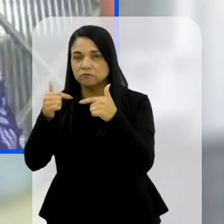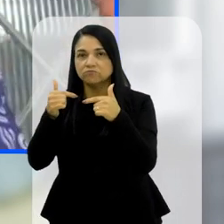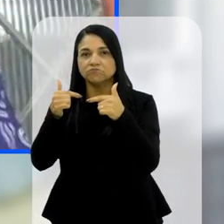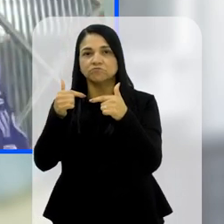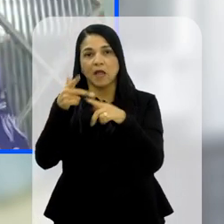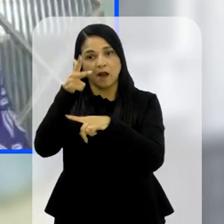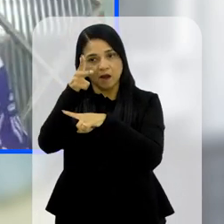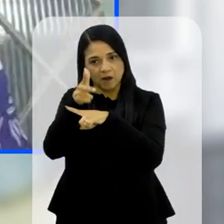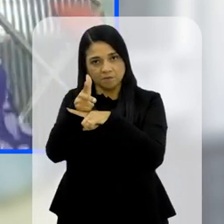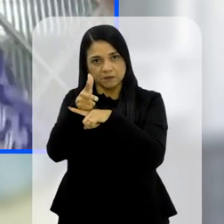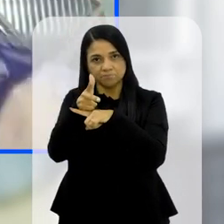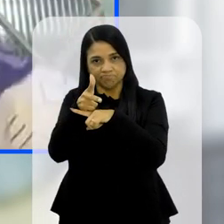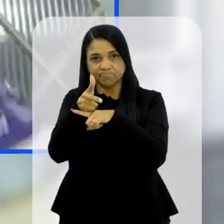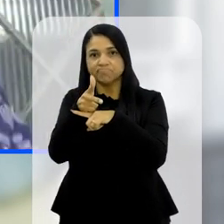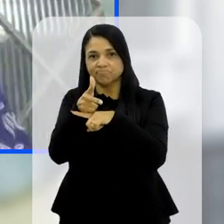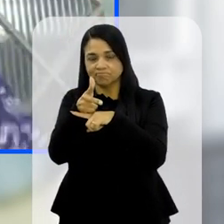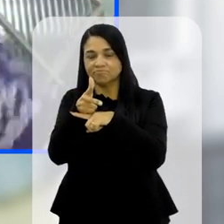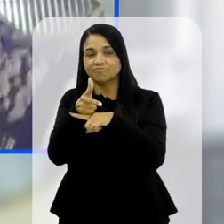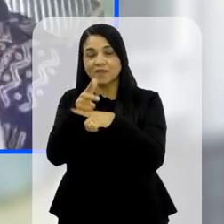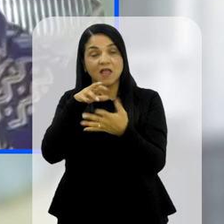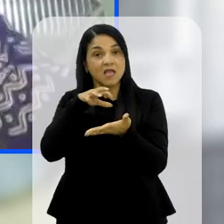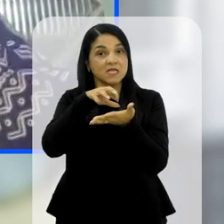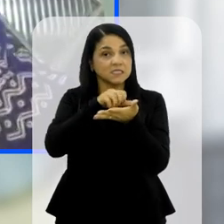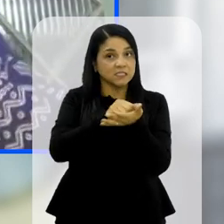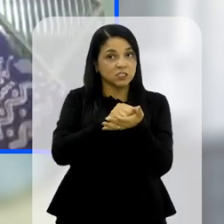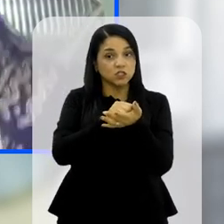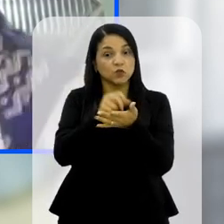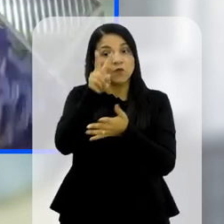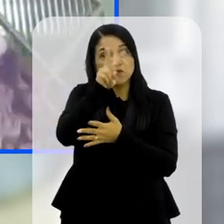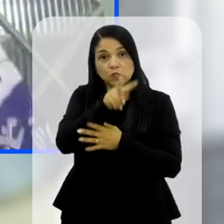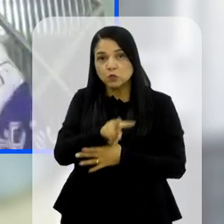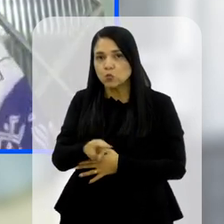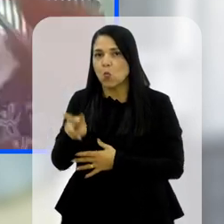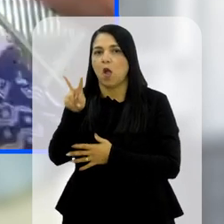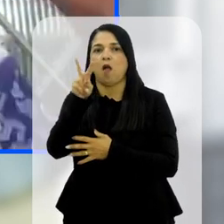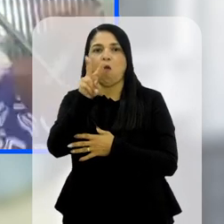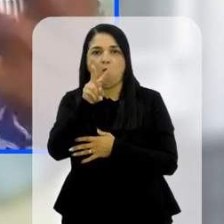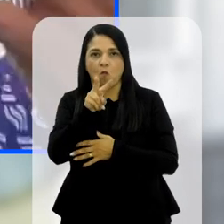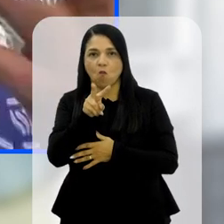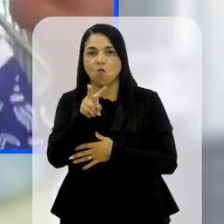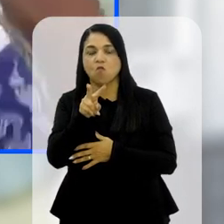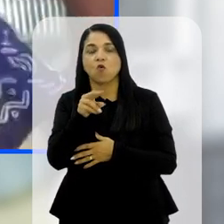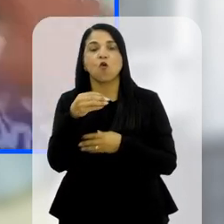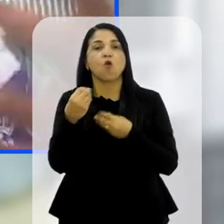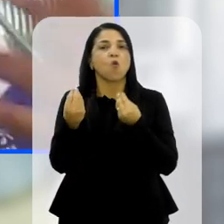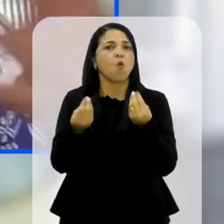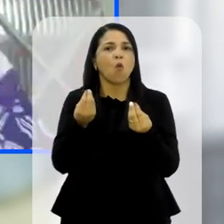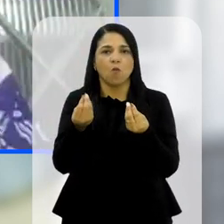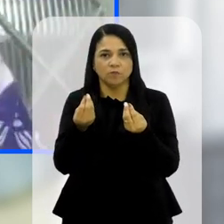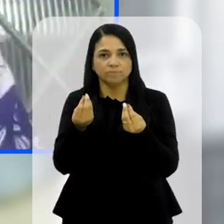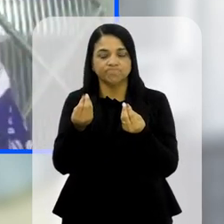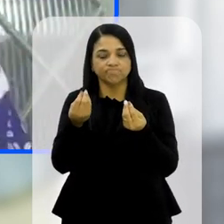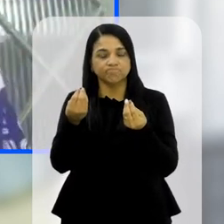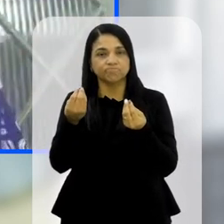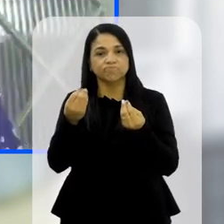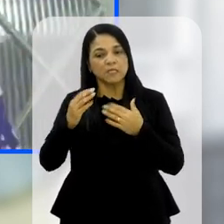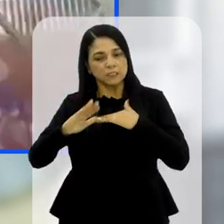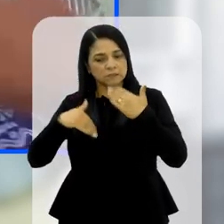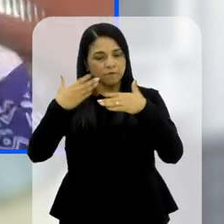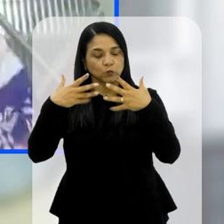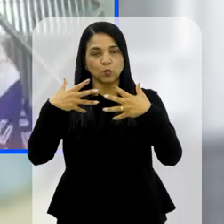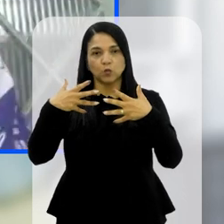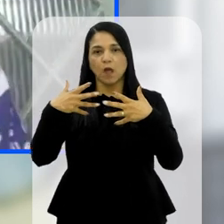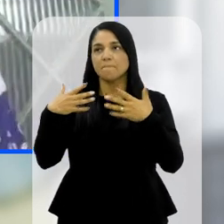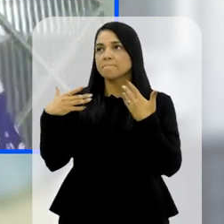frente a uma câmera parada, né? E ter também esse registro dele visualmente, né? Entender como é que ele está hoje, enfim,